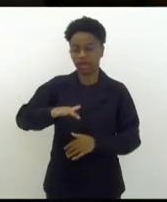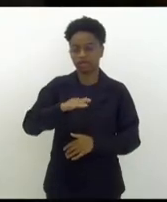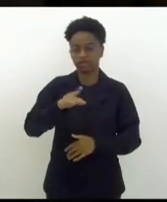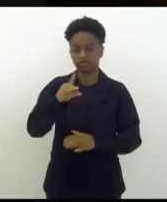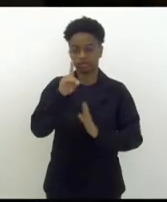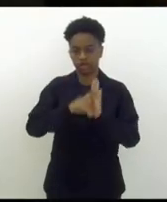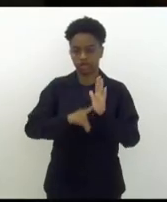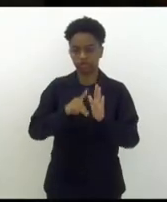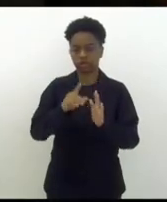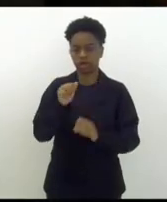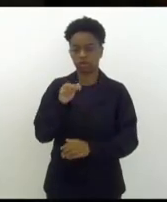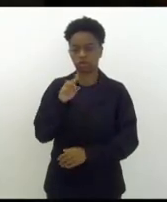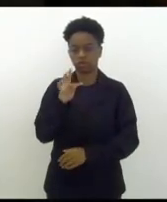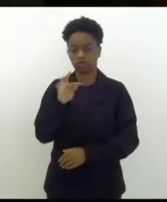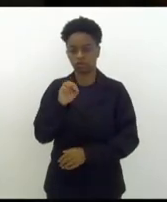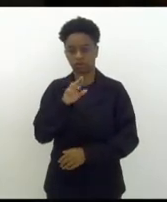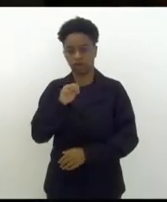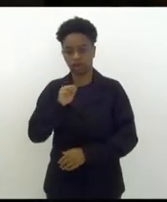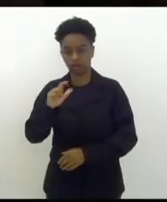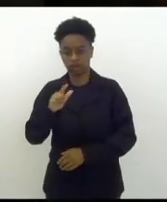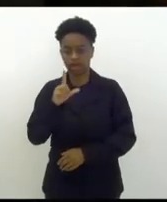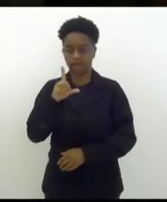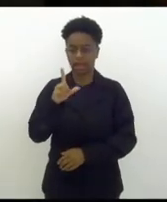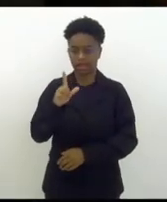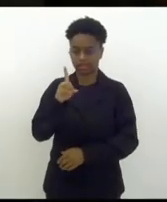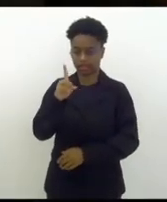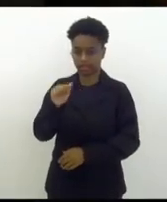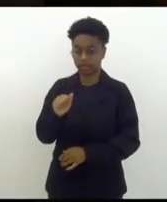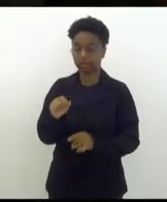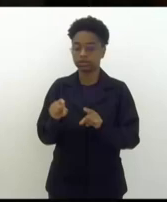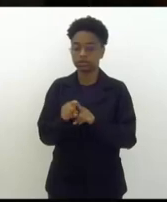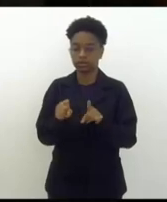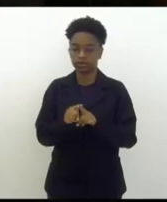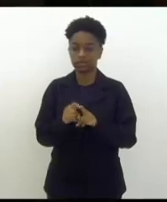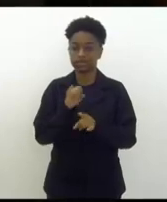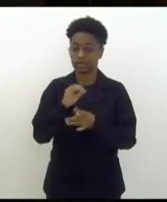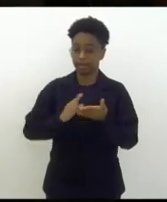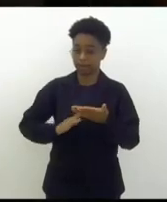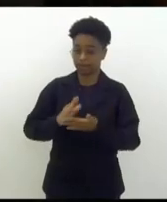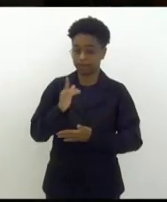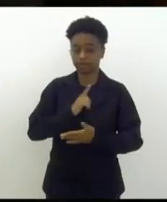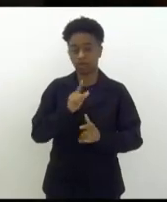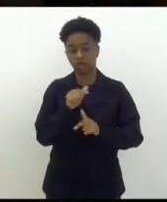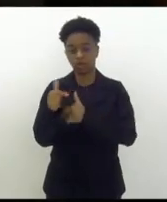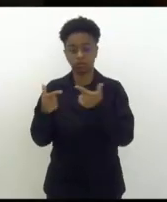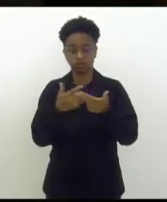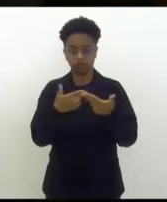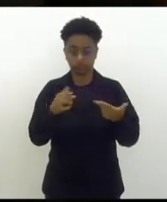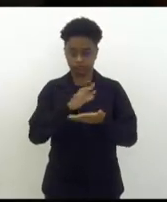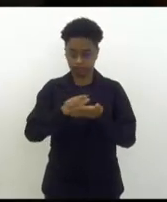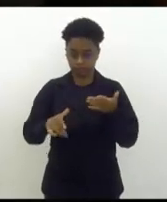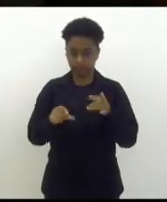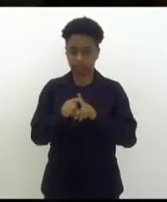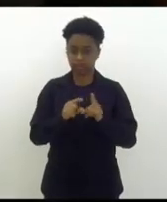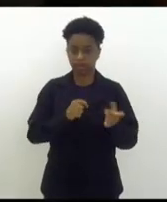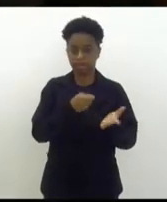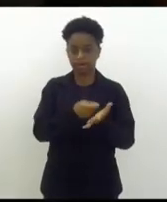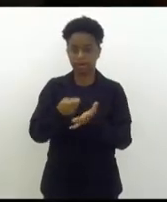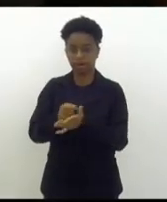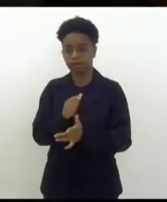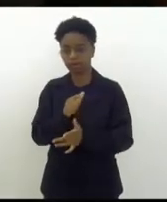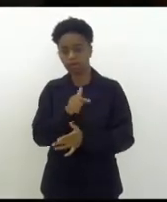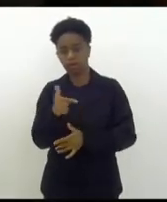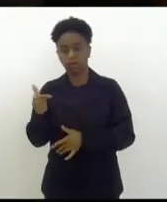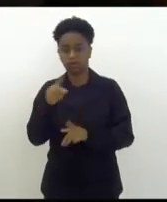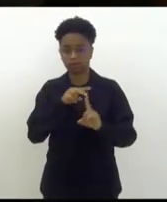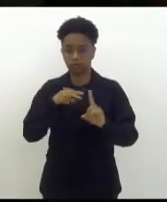Lda e se aprovado o projeto nós teríamos dentre tantas outras coisas a remuneração num outro cenário